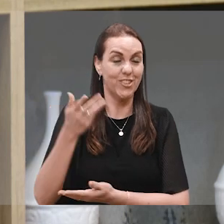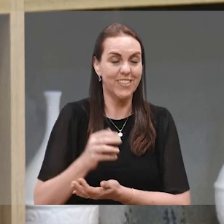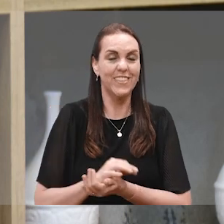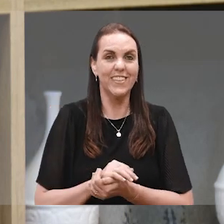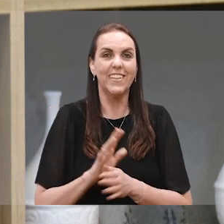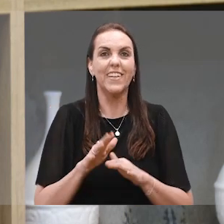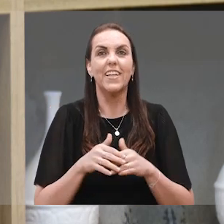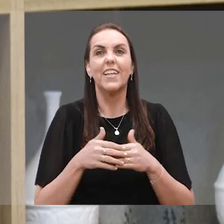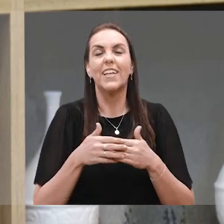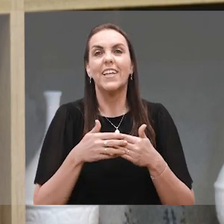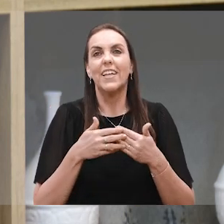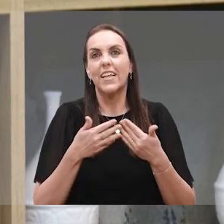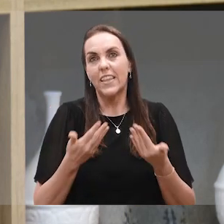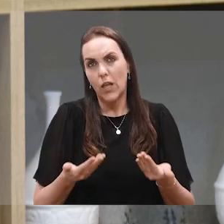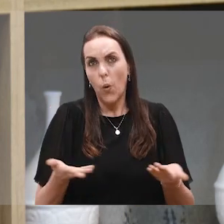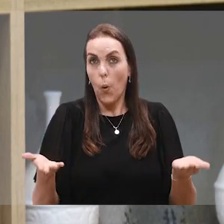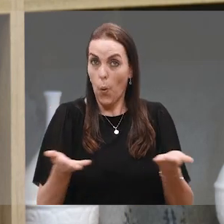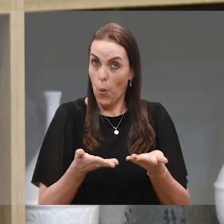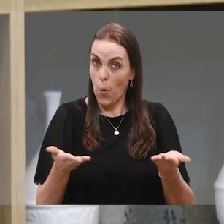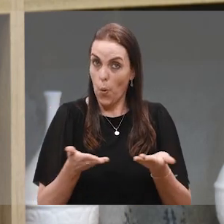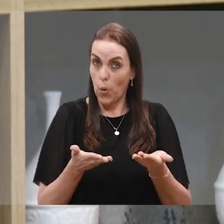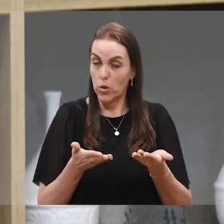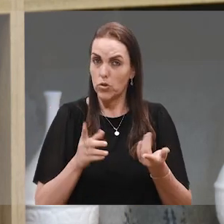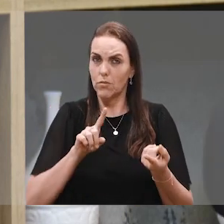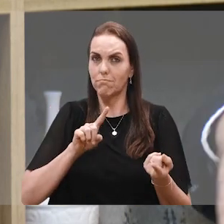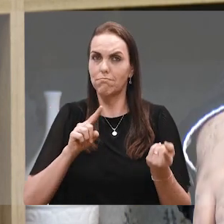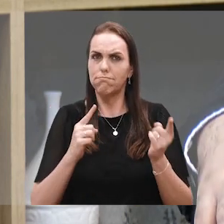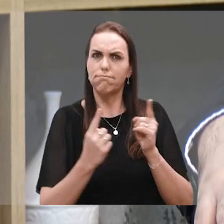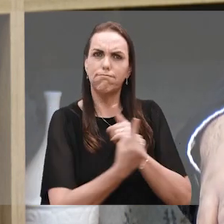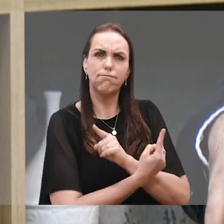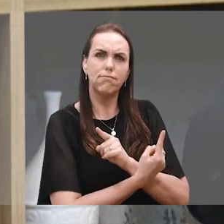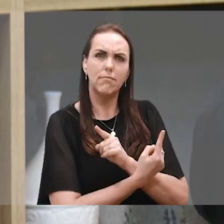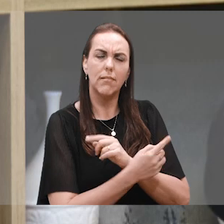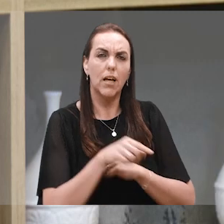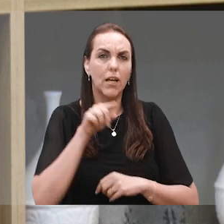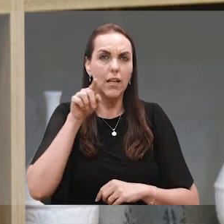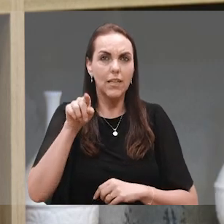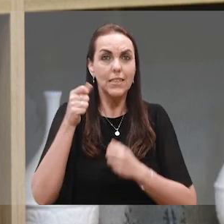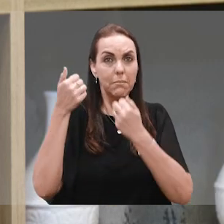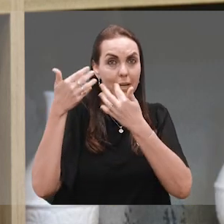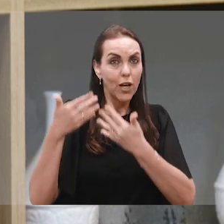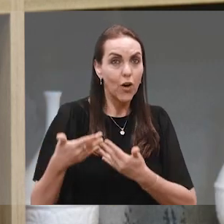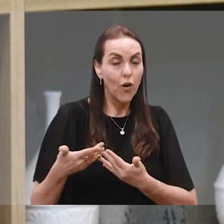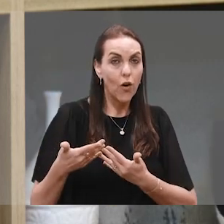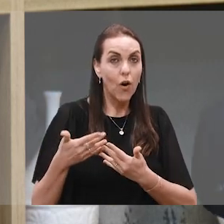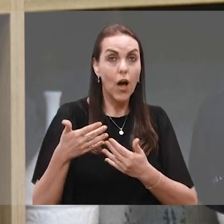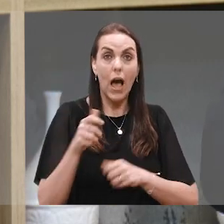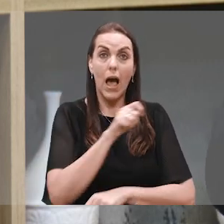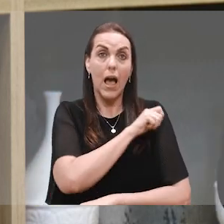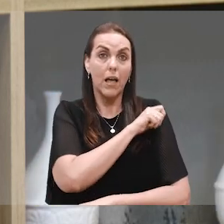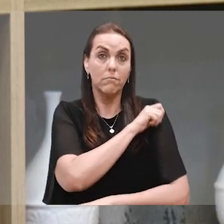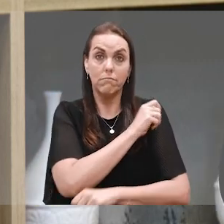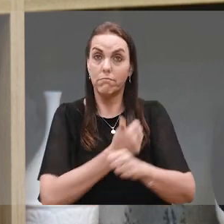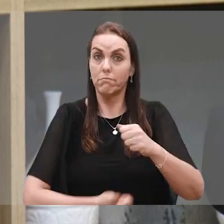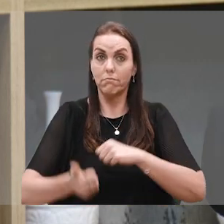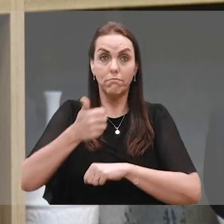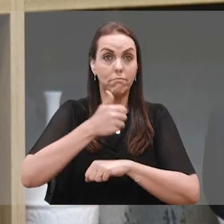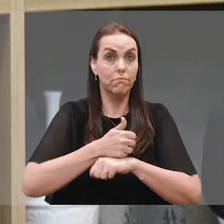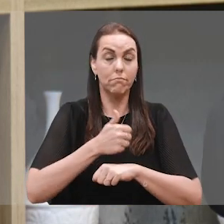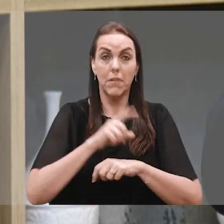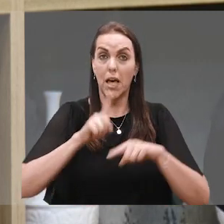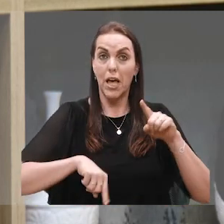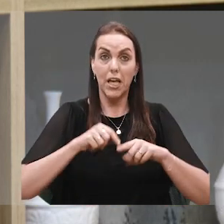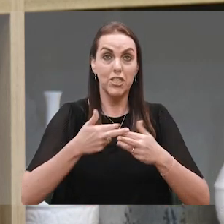ainda. E hoje nós vamos na contramão disso, como a senhora disse, daqui a pouco o aluno substitui uma